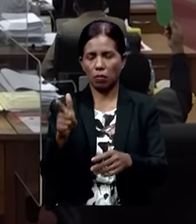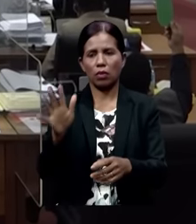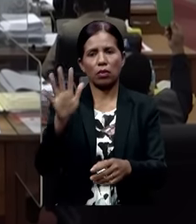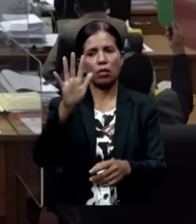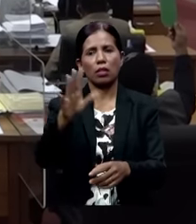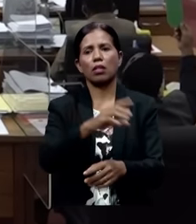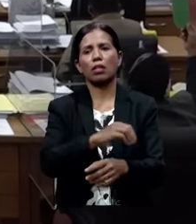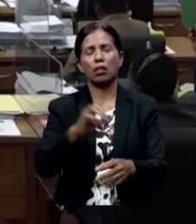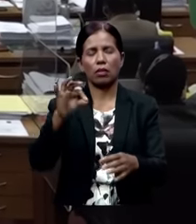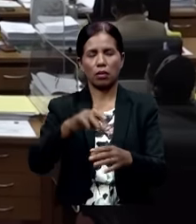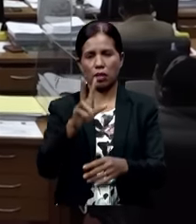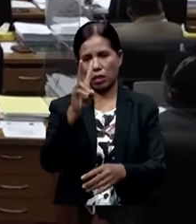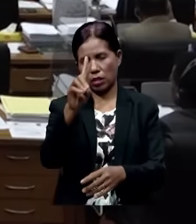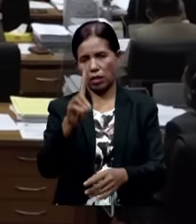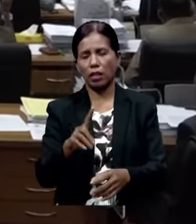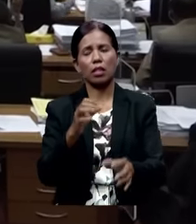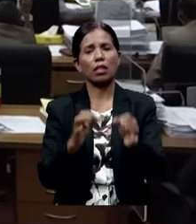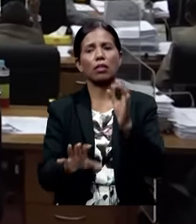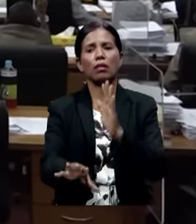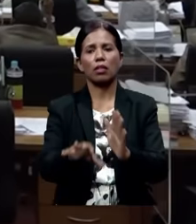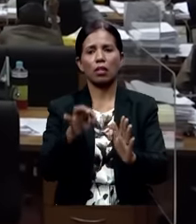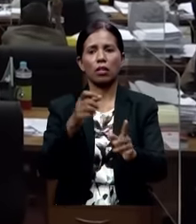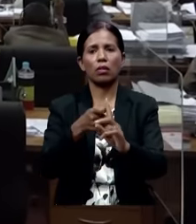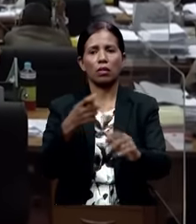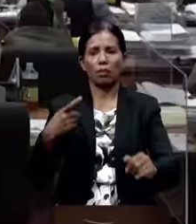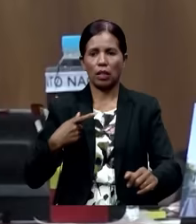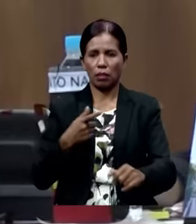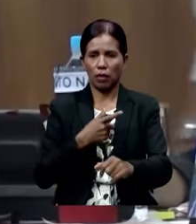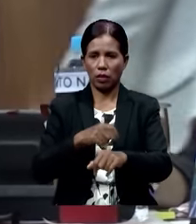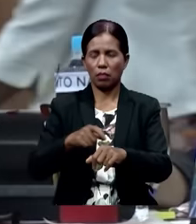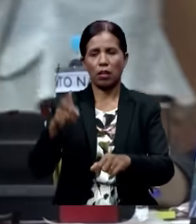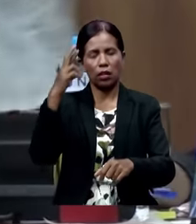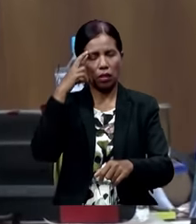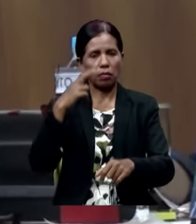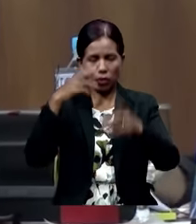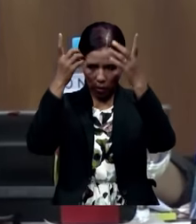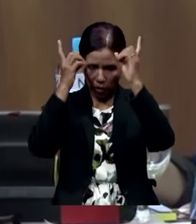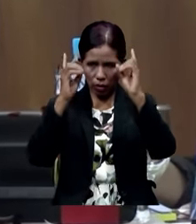no abstenção, Ida. Mas que reta na autorização russa e parlamento, me verá Mozorta